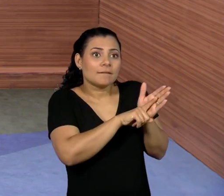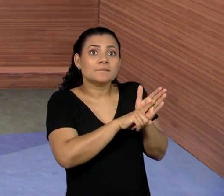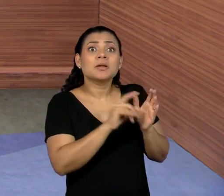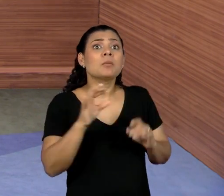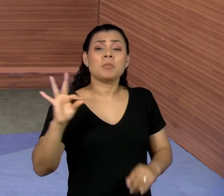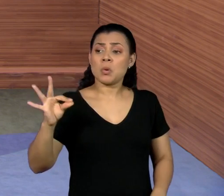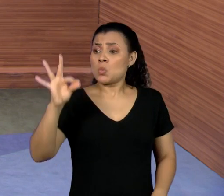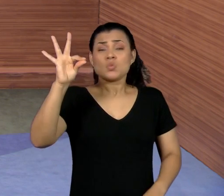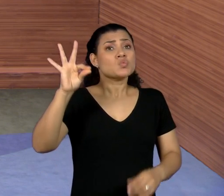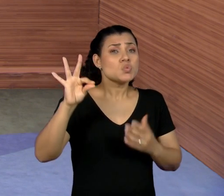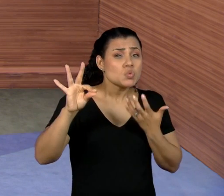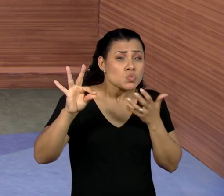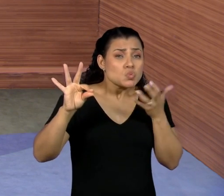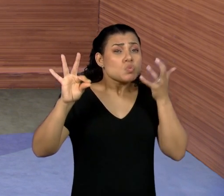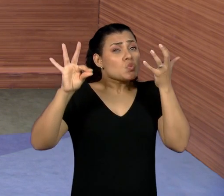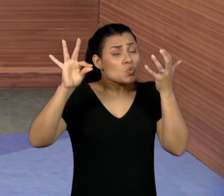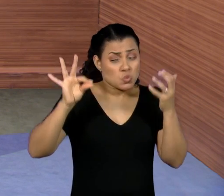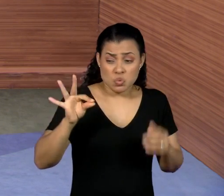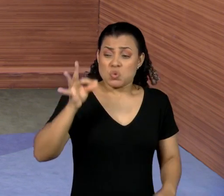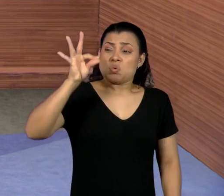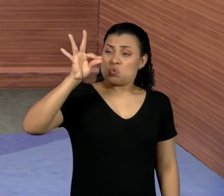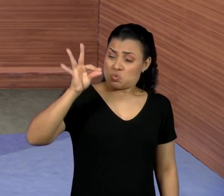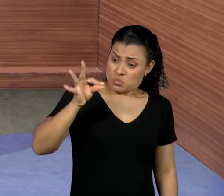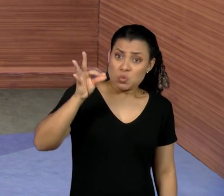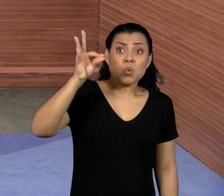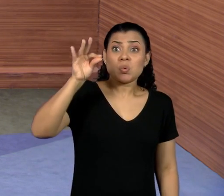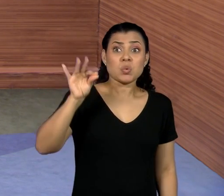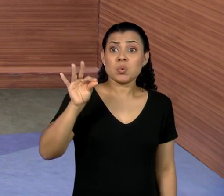canto muito agudo, ultrassônico, que